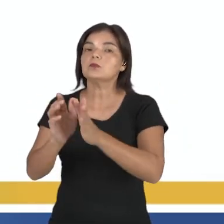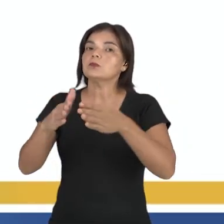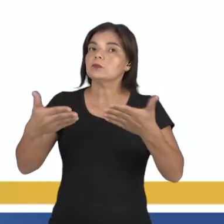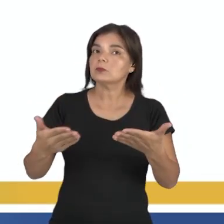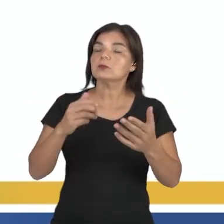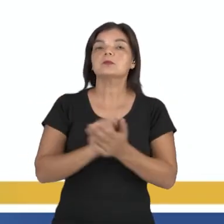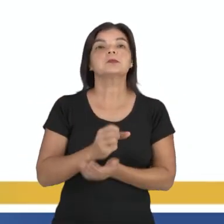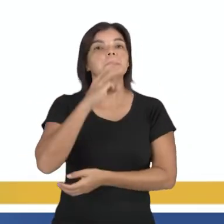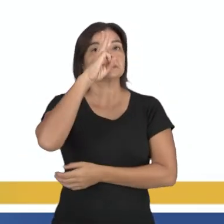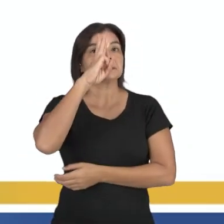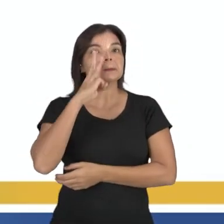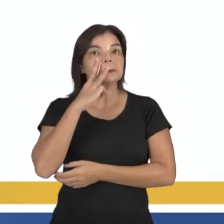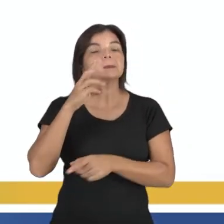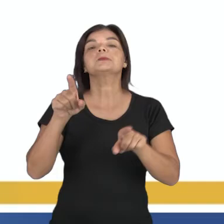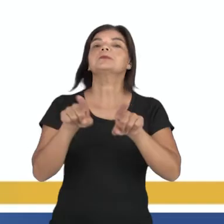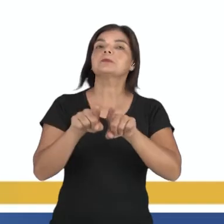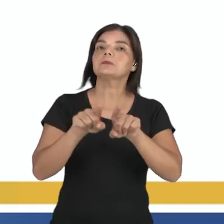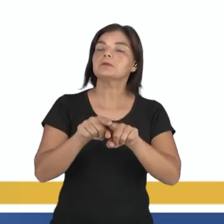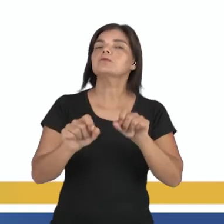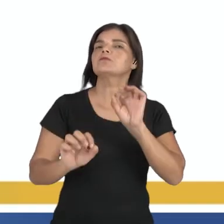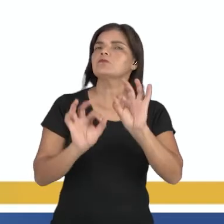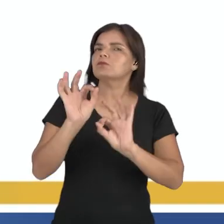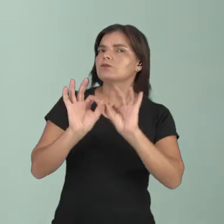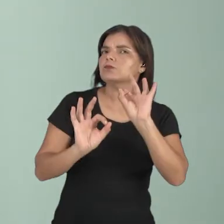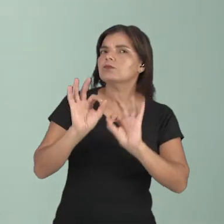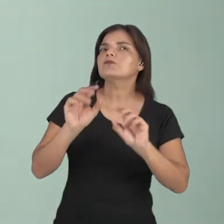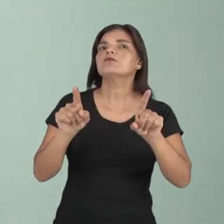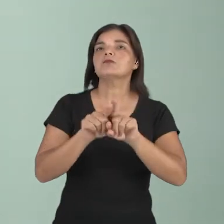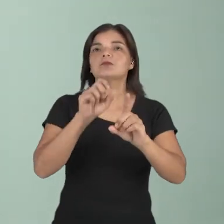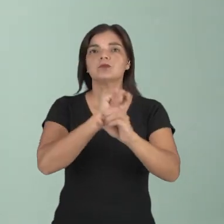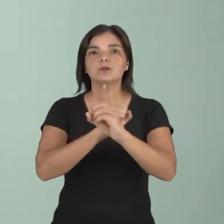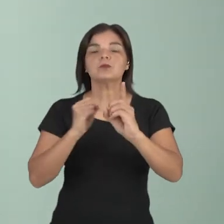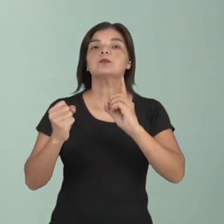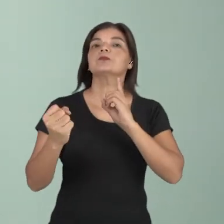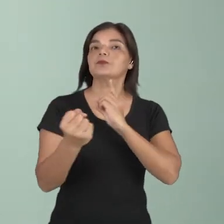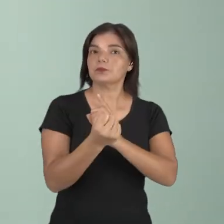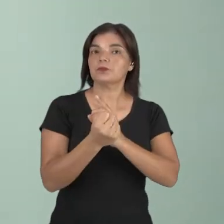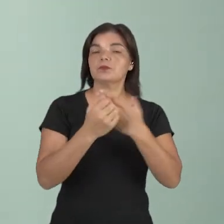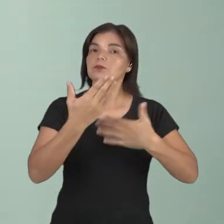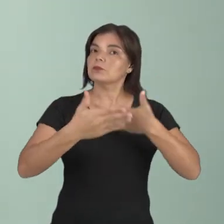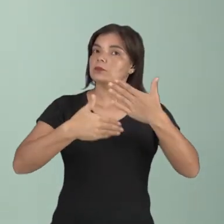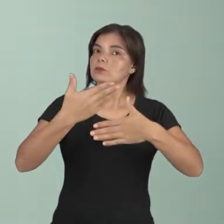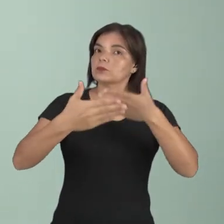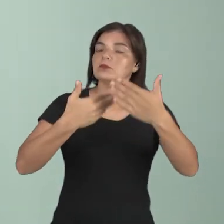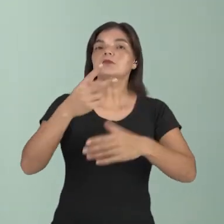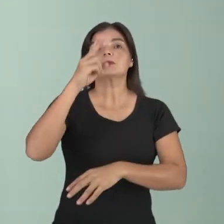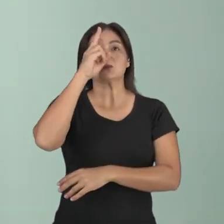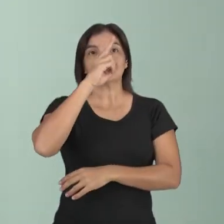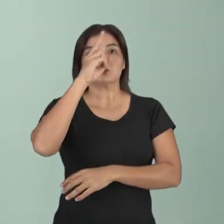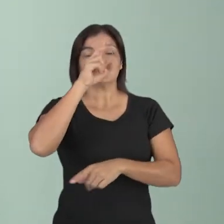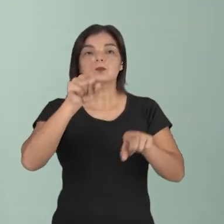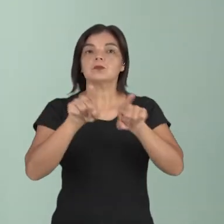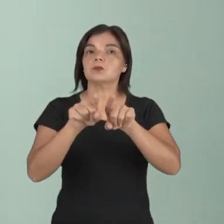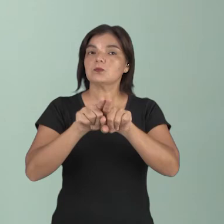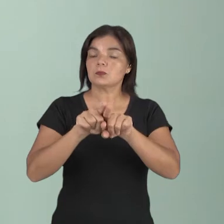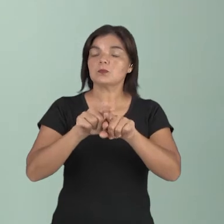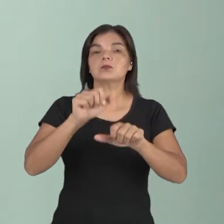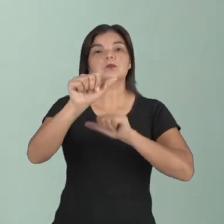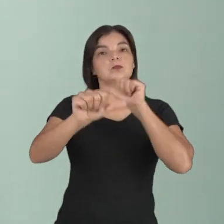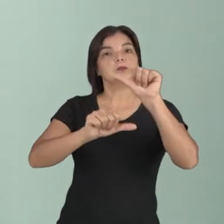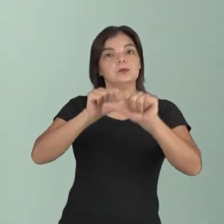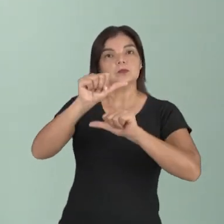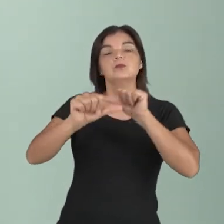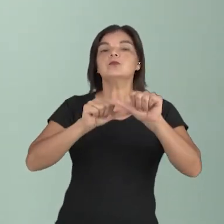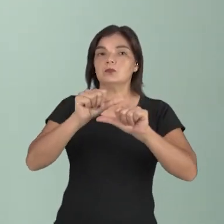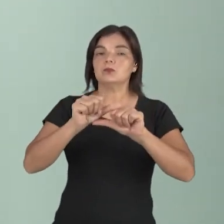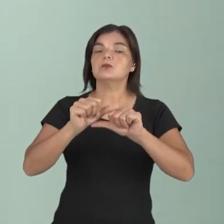Portanto, para Karl Marx, aquilo que faz com que a sociedade, ao longo da história, seja